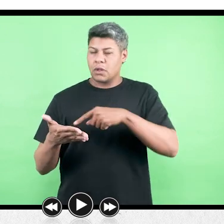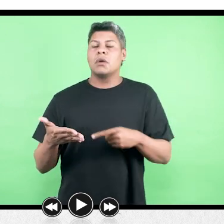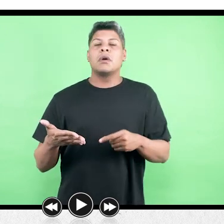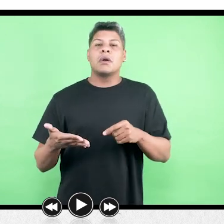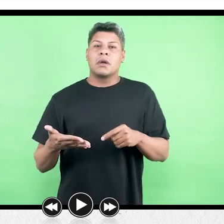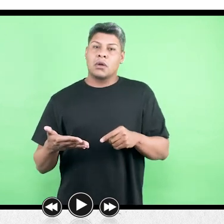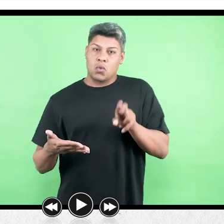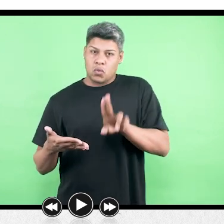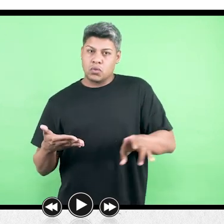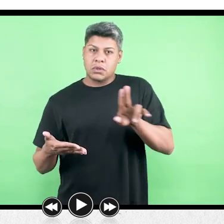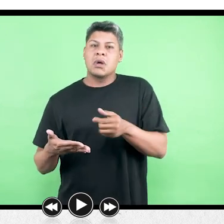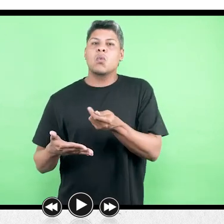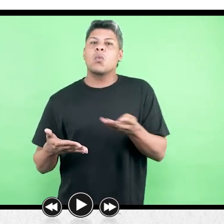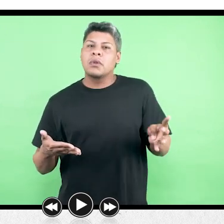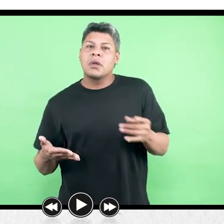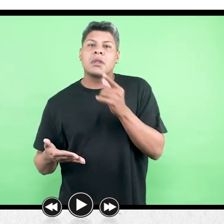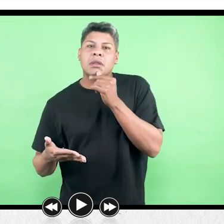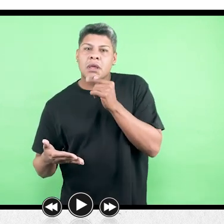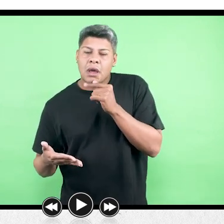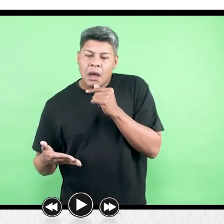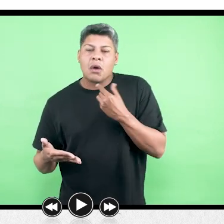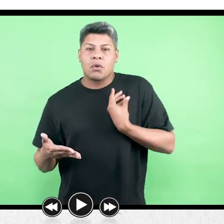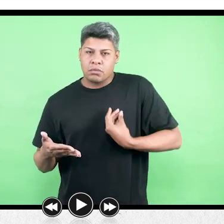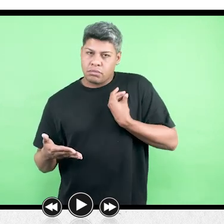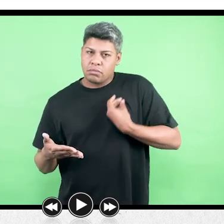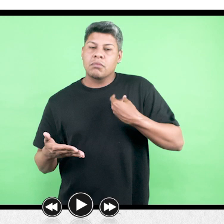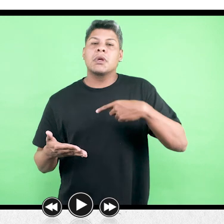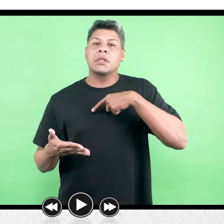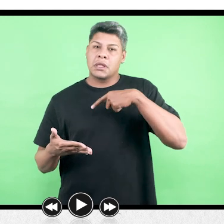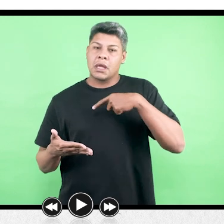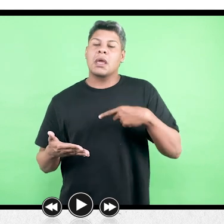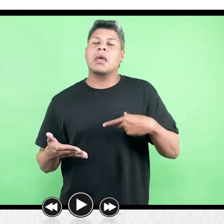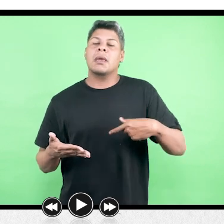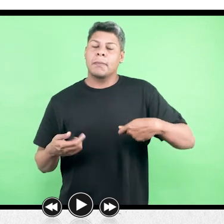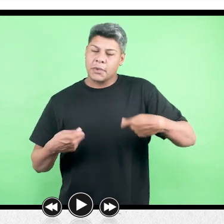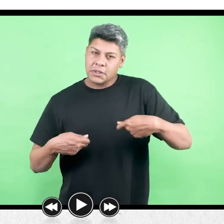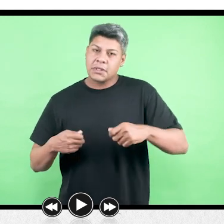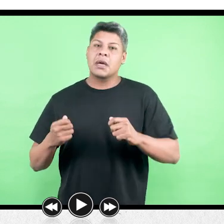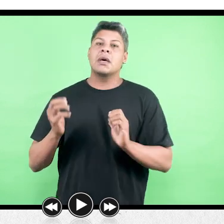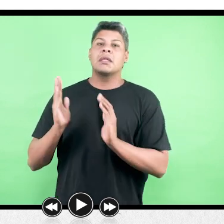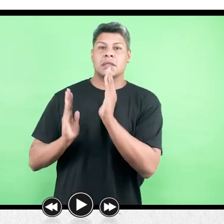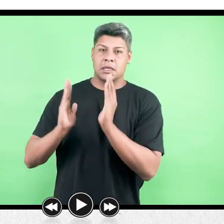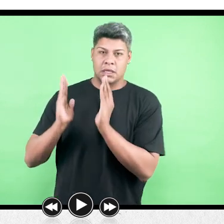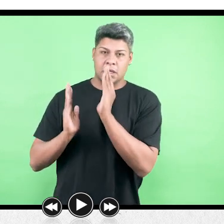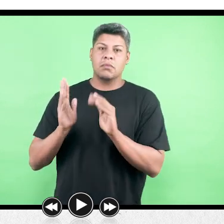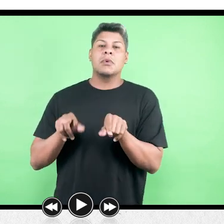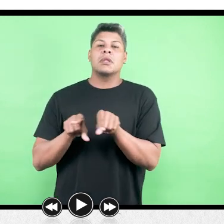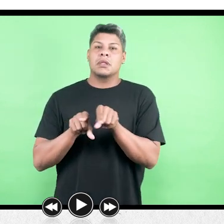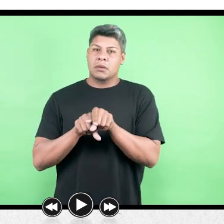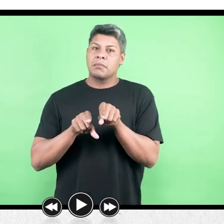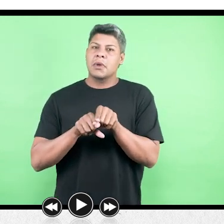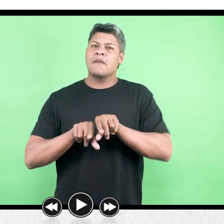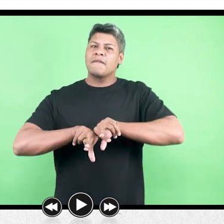por metros cúbicos por, né, por determinado tempo, e tem determinantes,